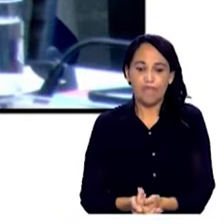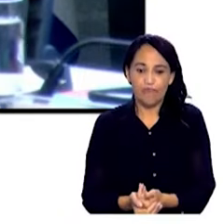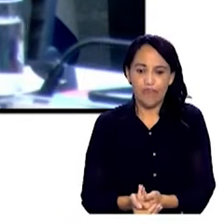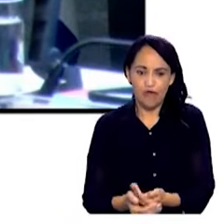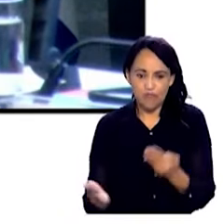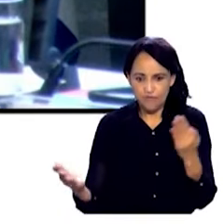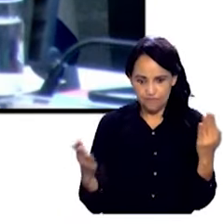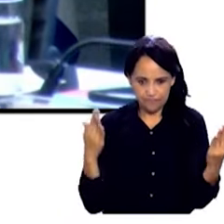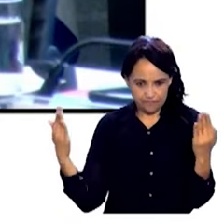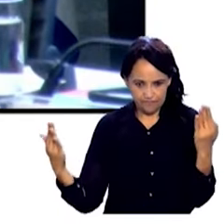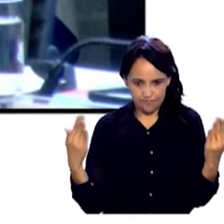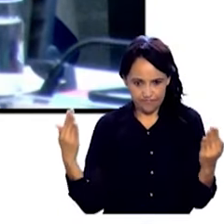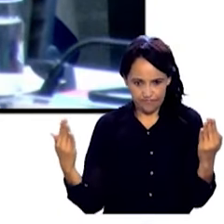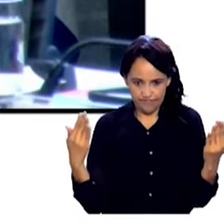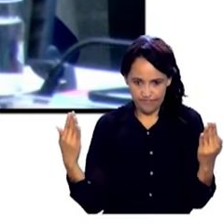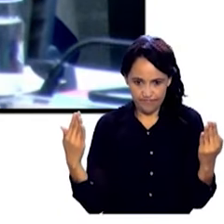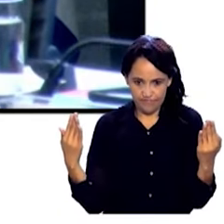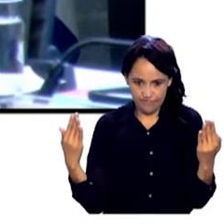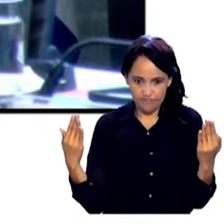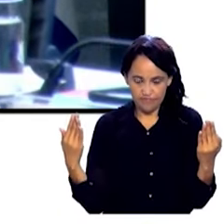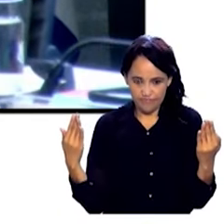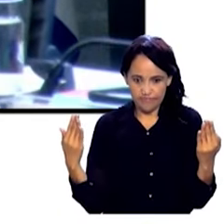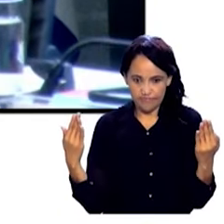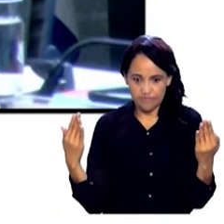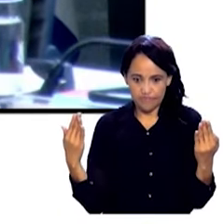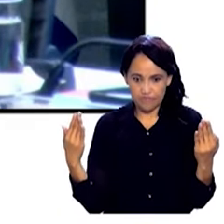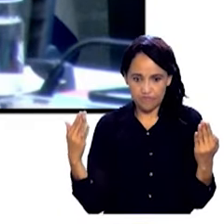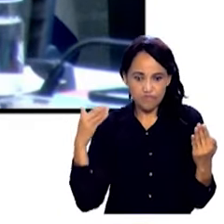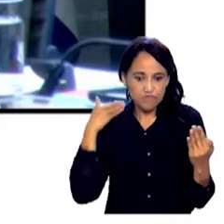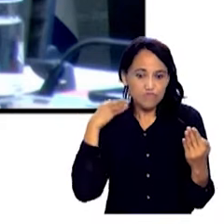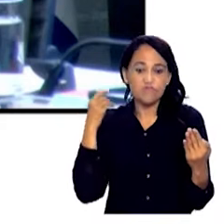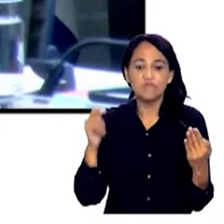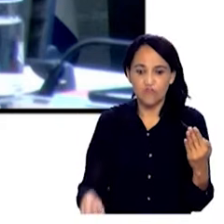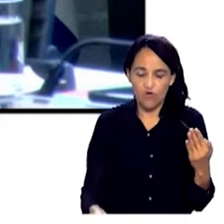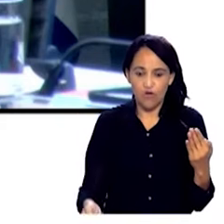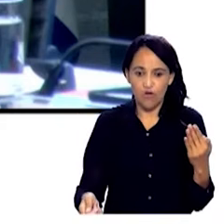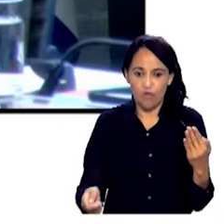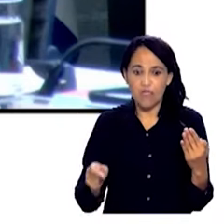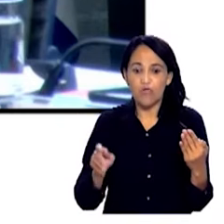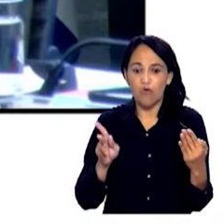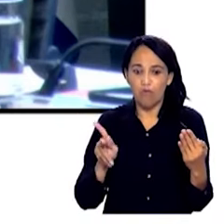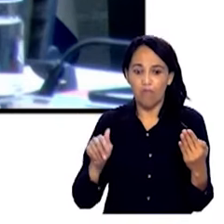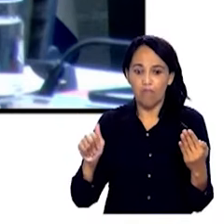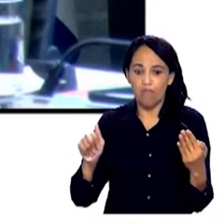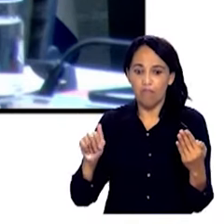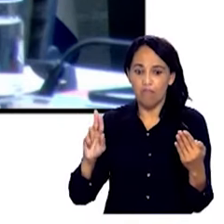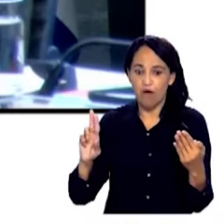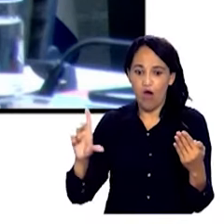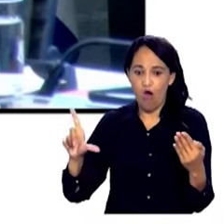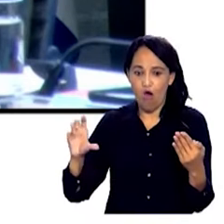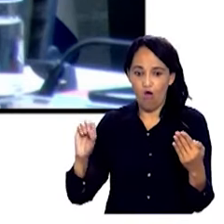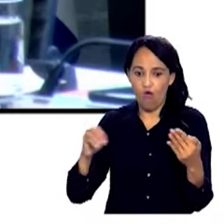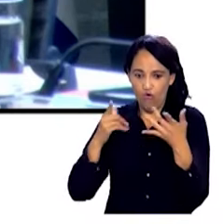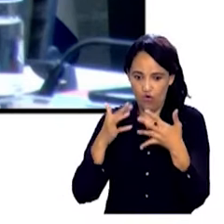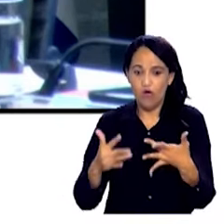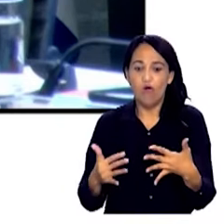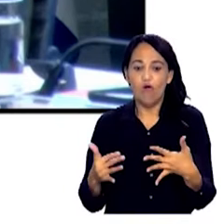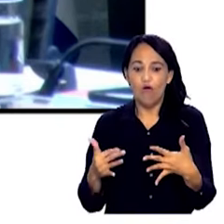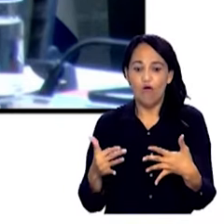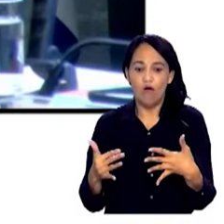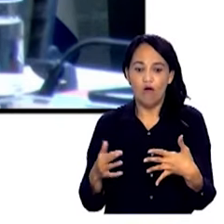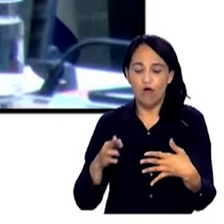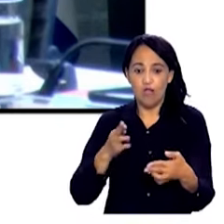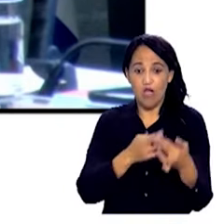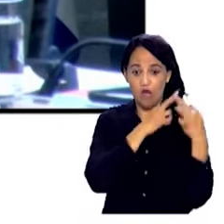seguir aqui de um colega e amigo Pablo bravo que é o responsável